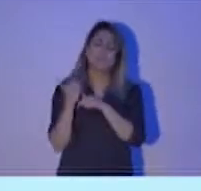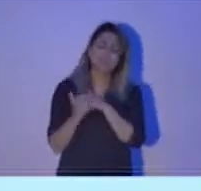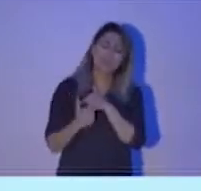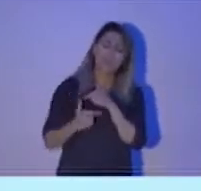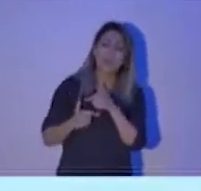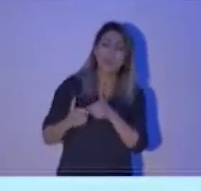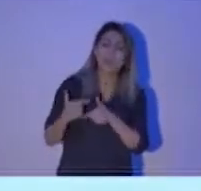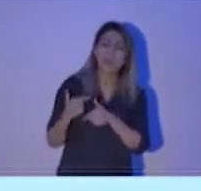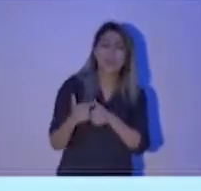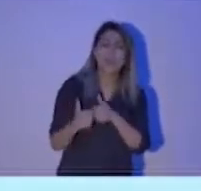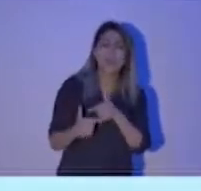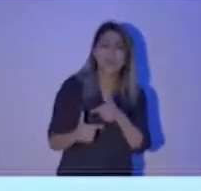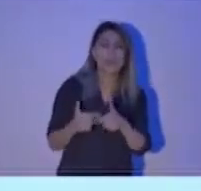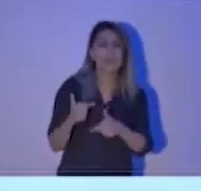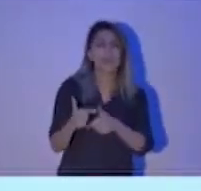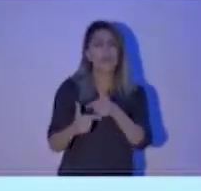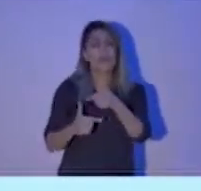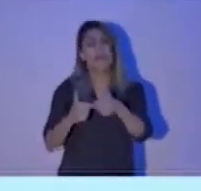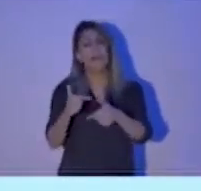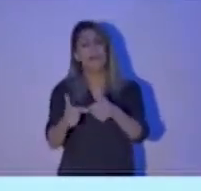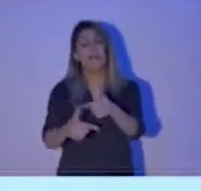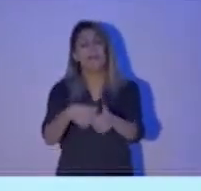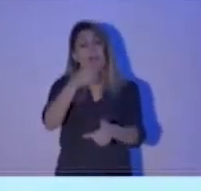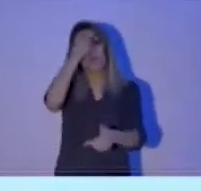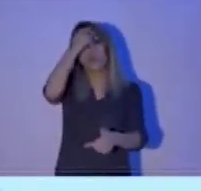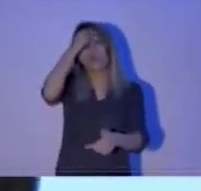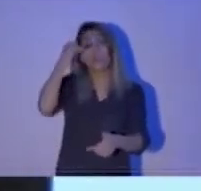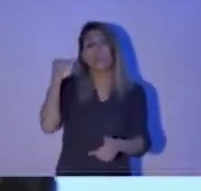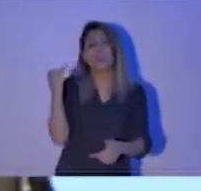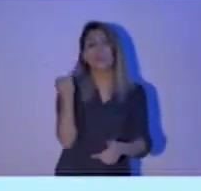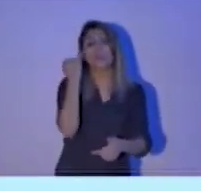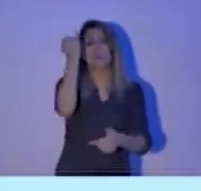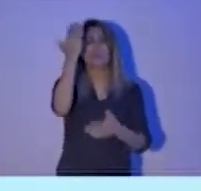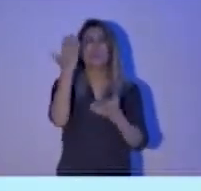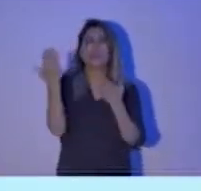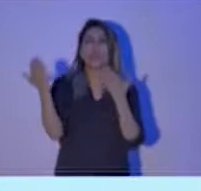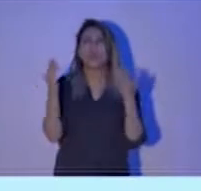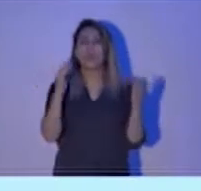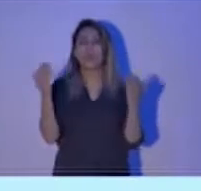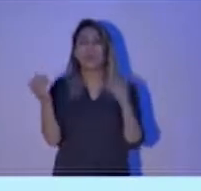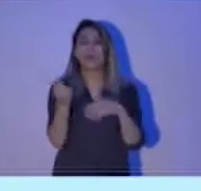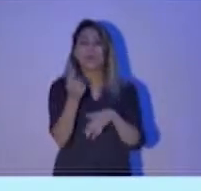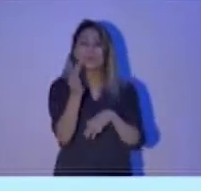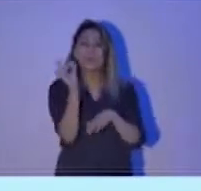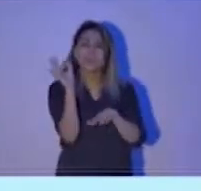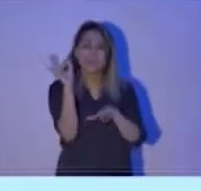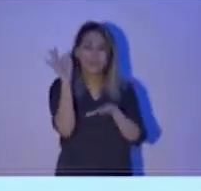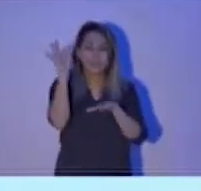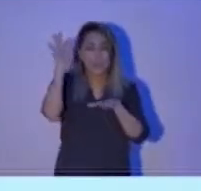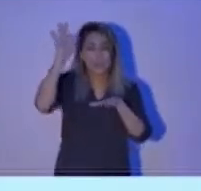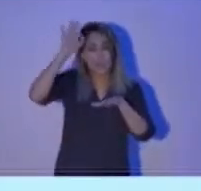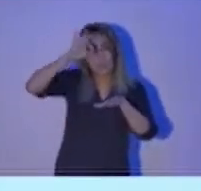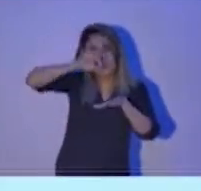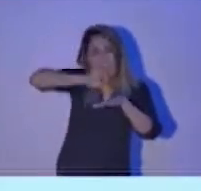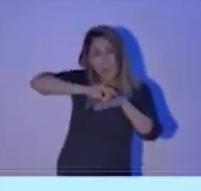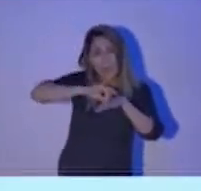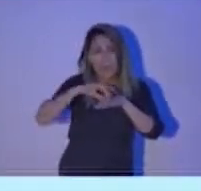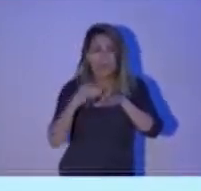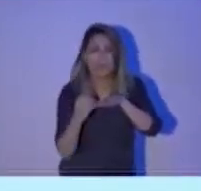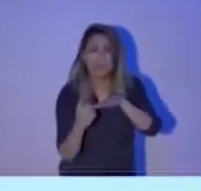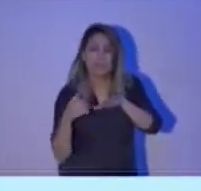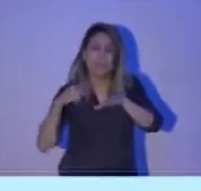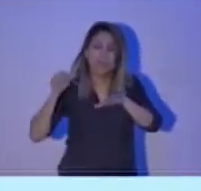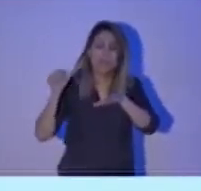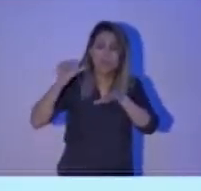sejamos conscientes da importância de que nós estamos plantando uma semente a cada dia para que essa educação se consolide e